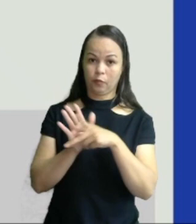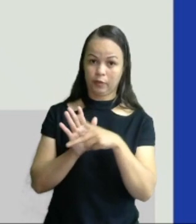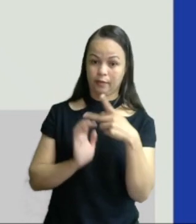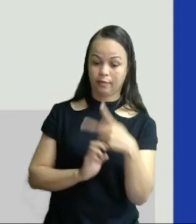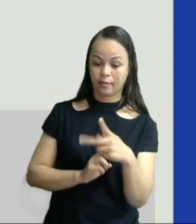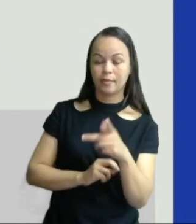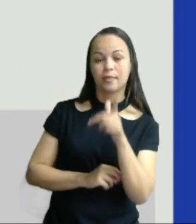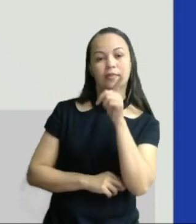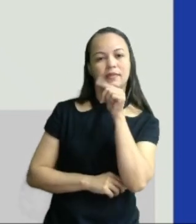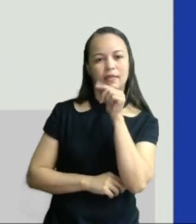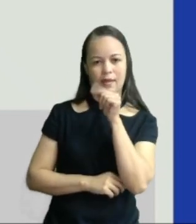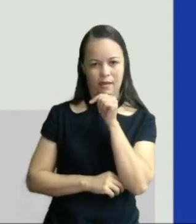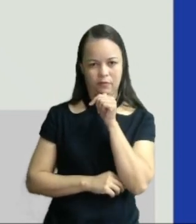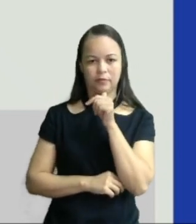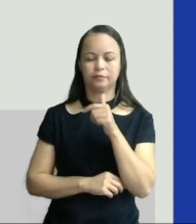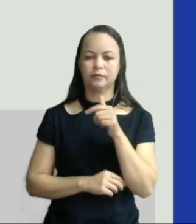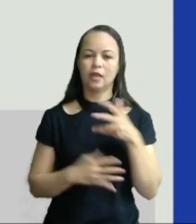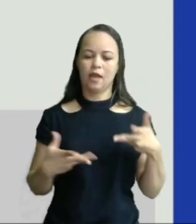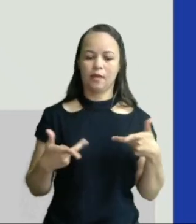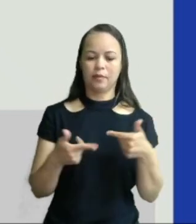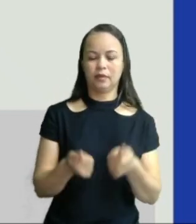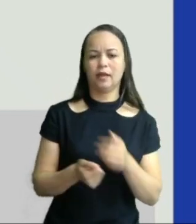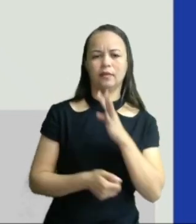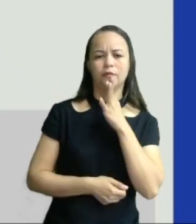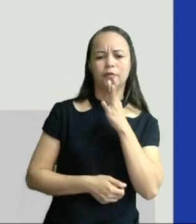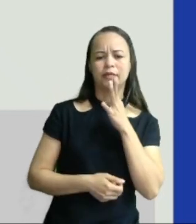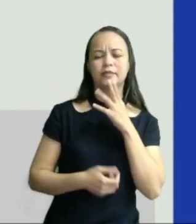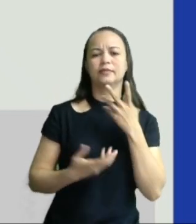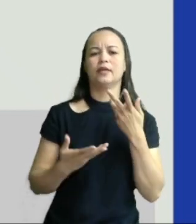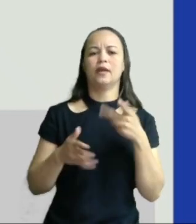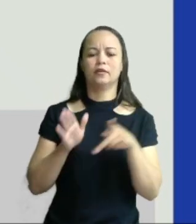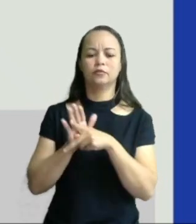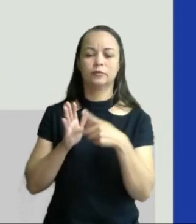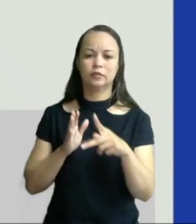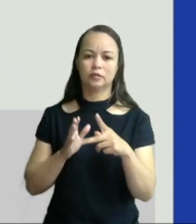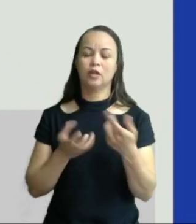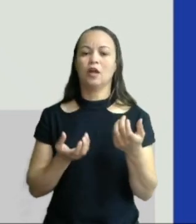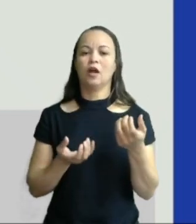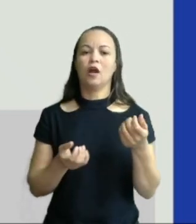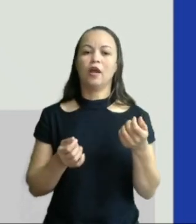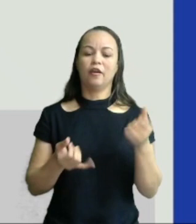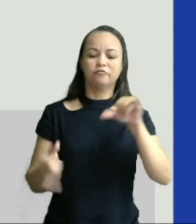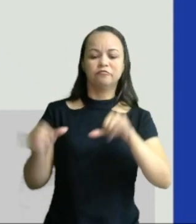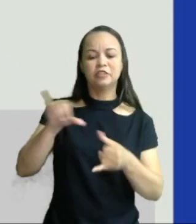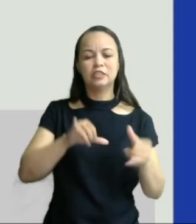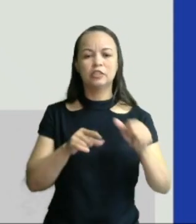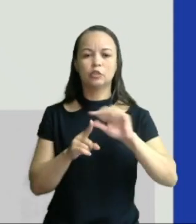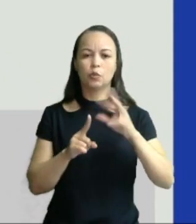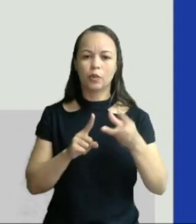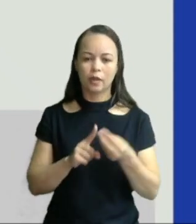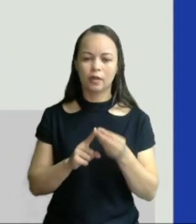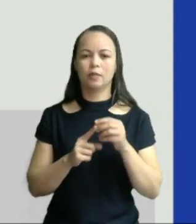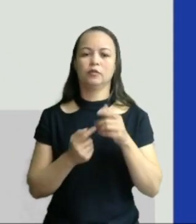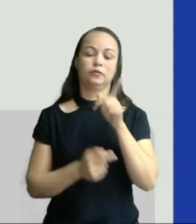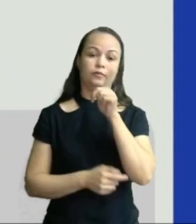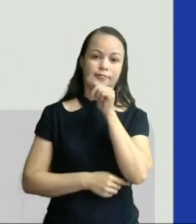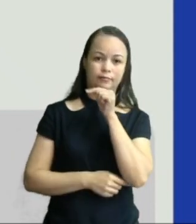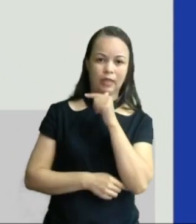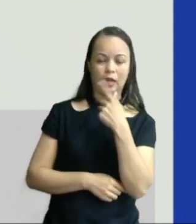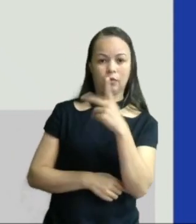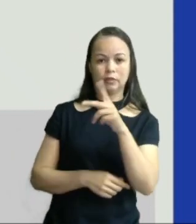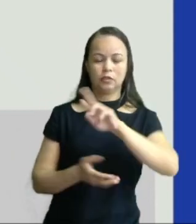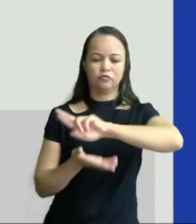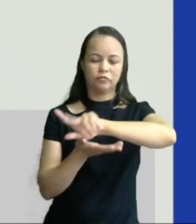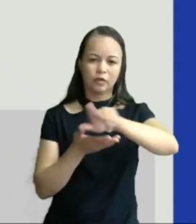propriedades da água. Habilidades, né? Conhecer as propriedades físico-químico de águas e de